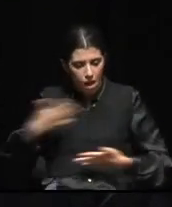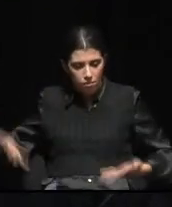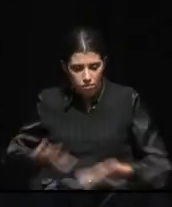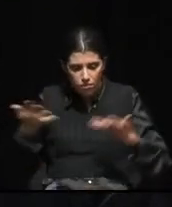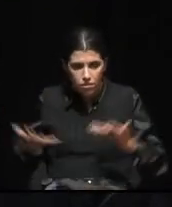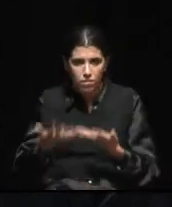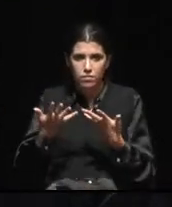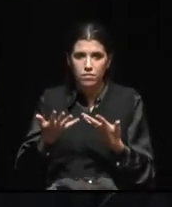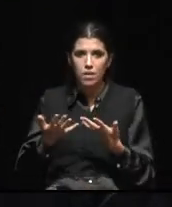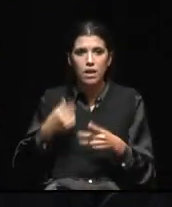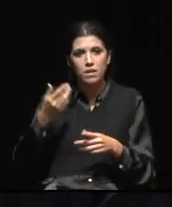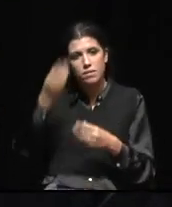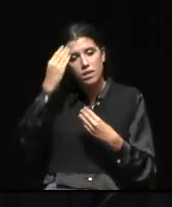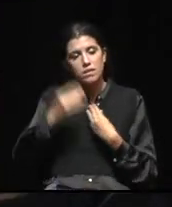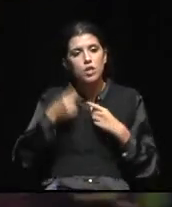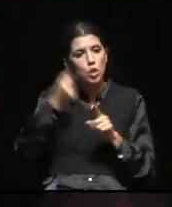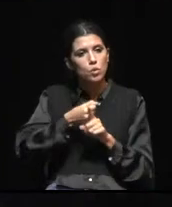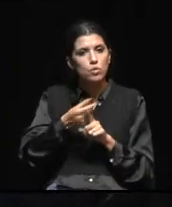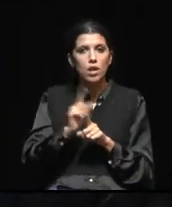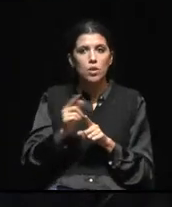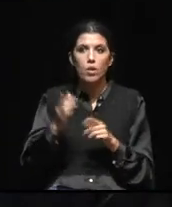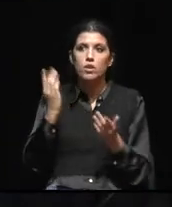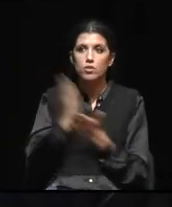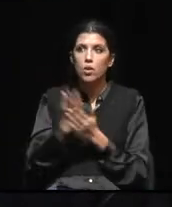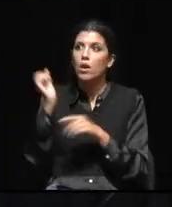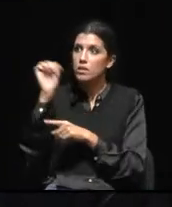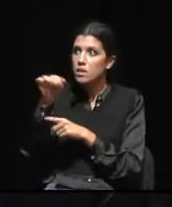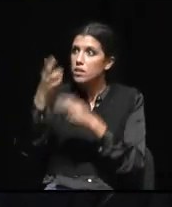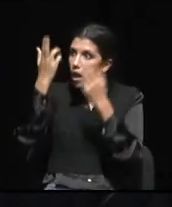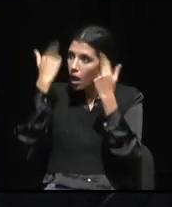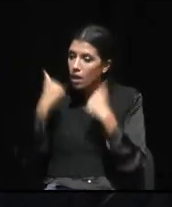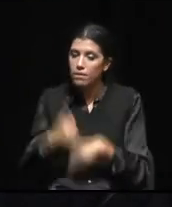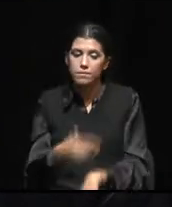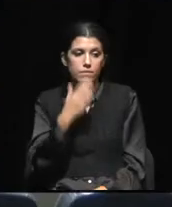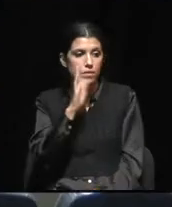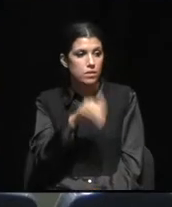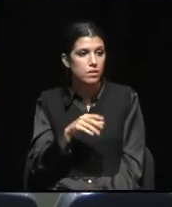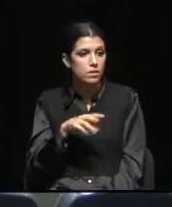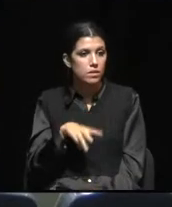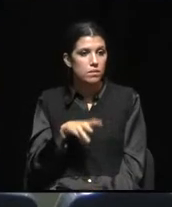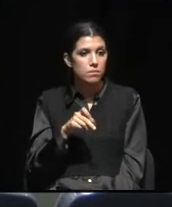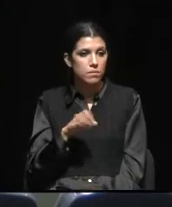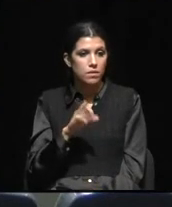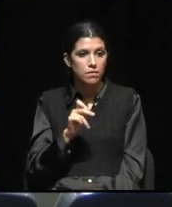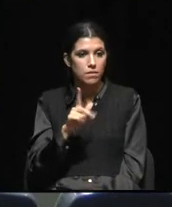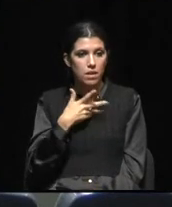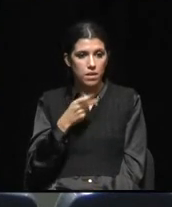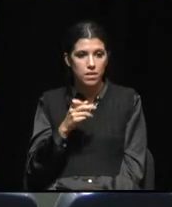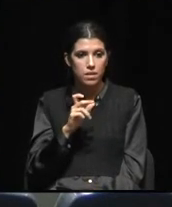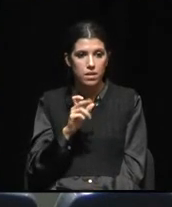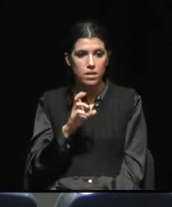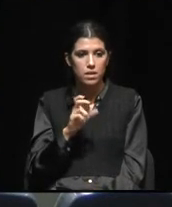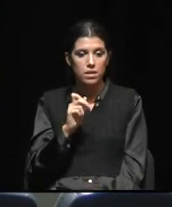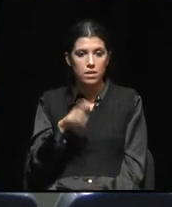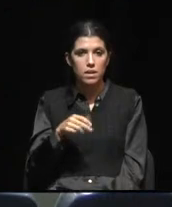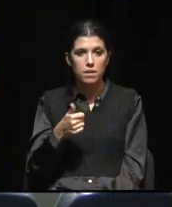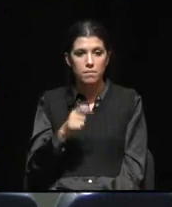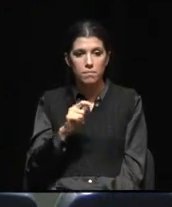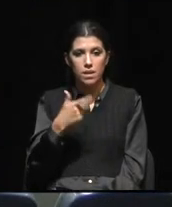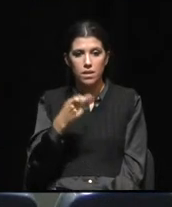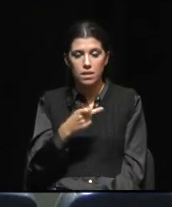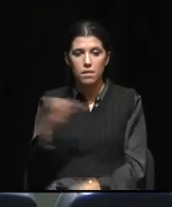a sentir obrigada obrigada senhora deputada chama a deputada Mafalda cambeta para apresentar o voto do